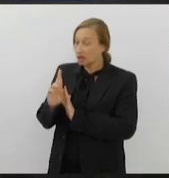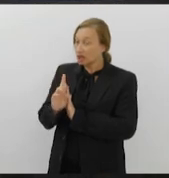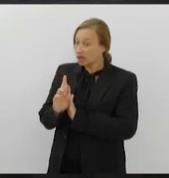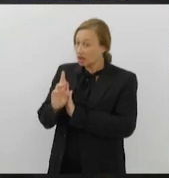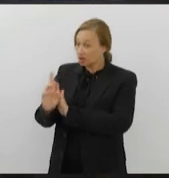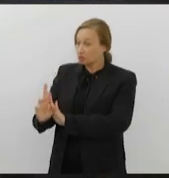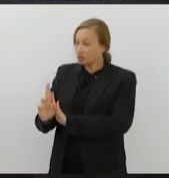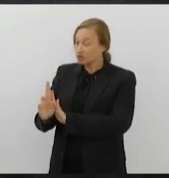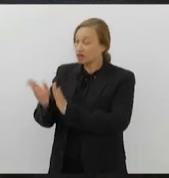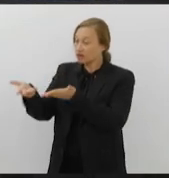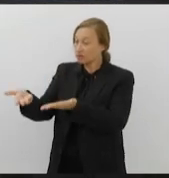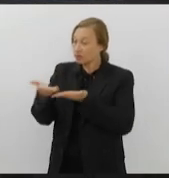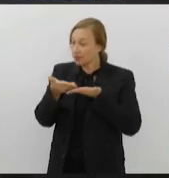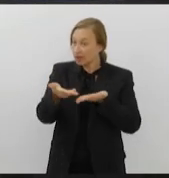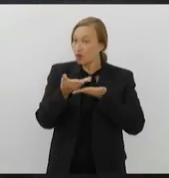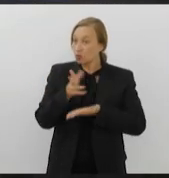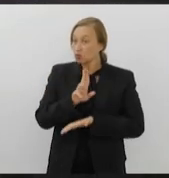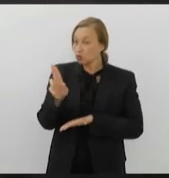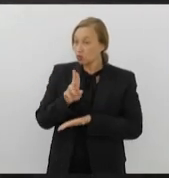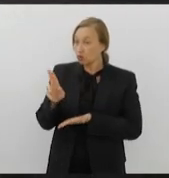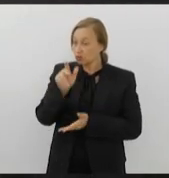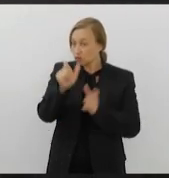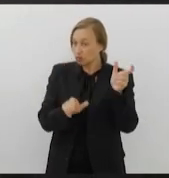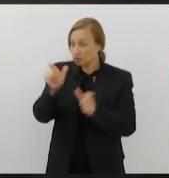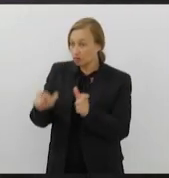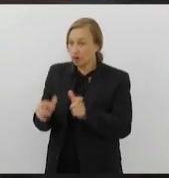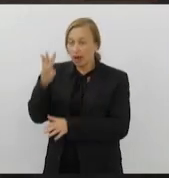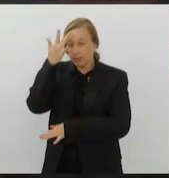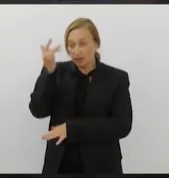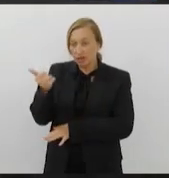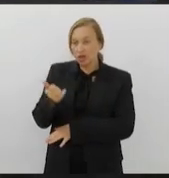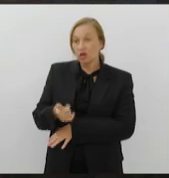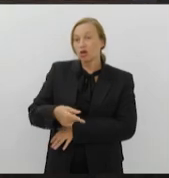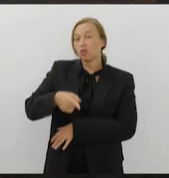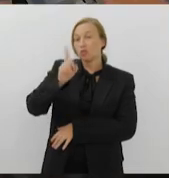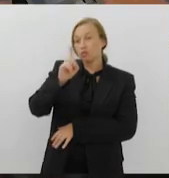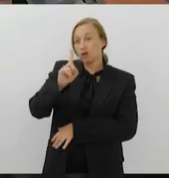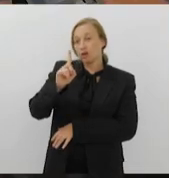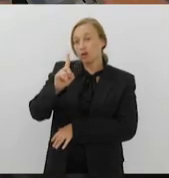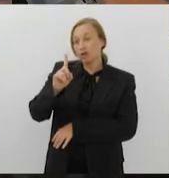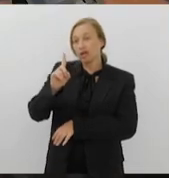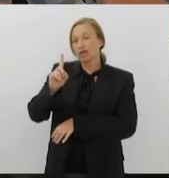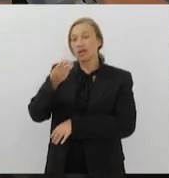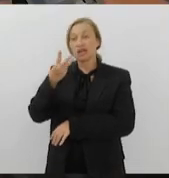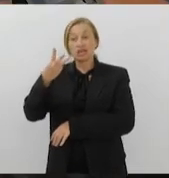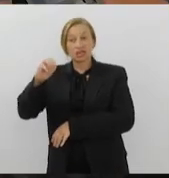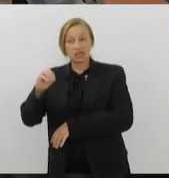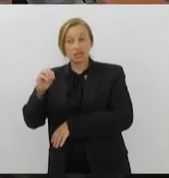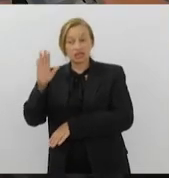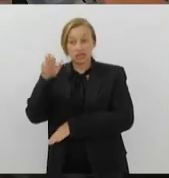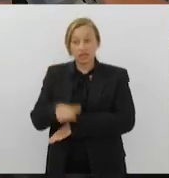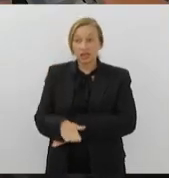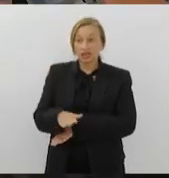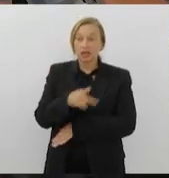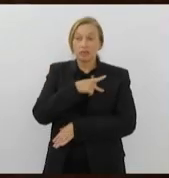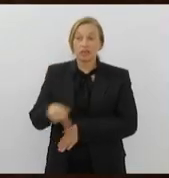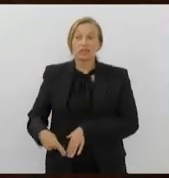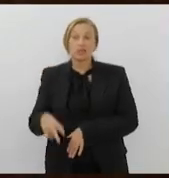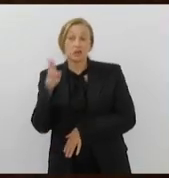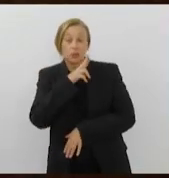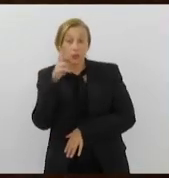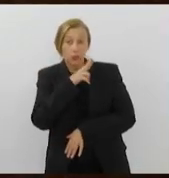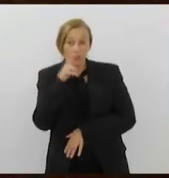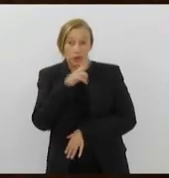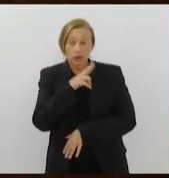é 1h30 aqui, tá? Está todo mundo devidamente convocado. Senhor presidente, muito rapidamente, eu quero